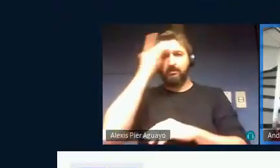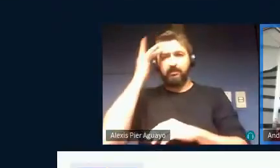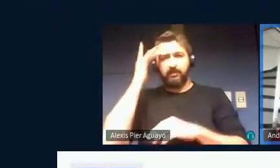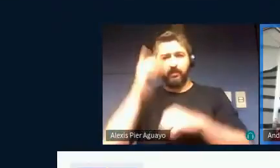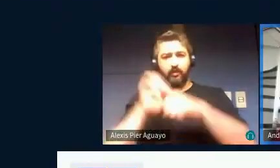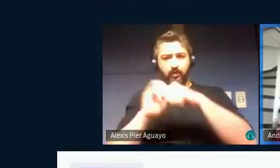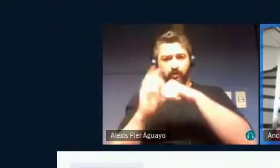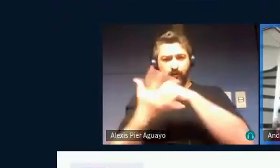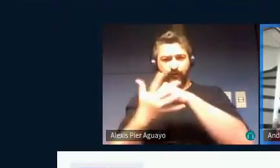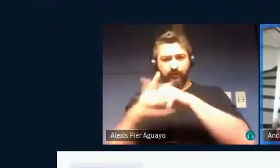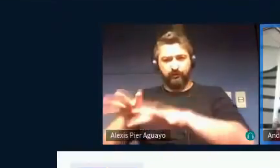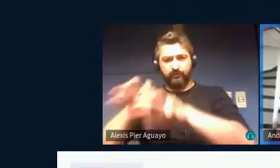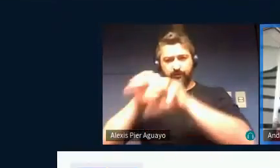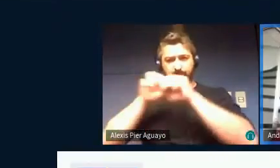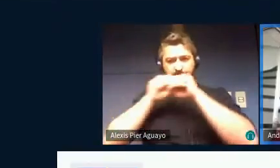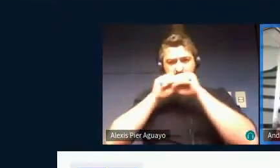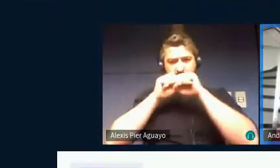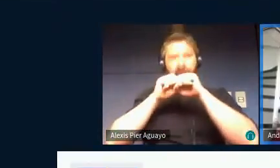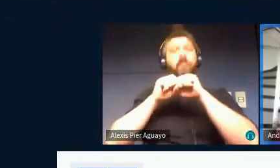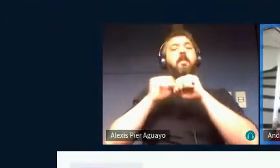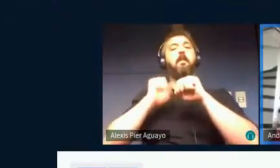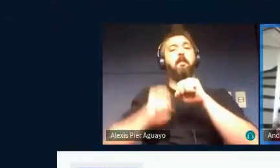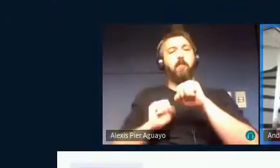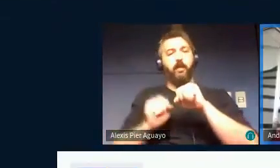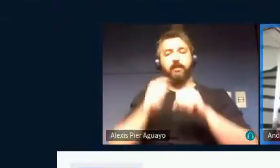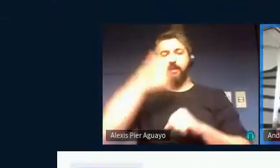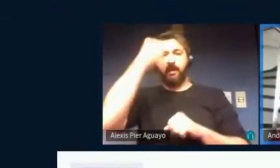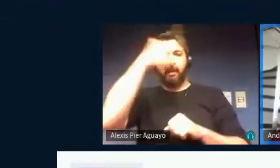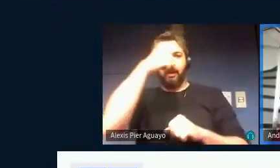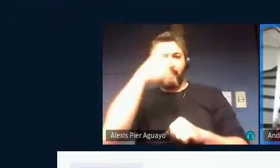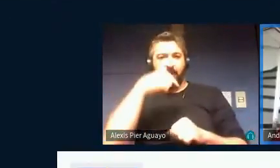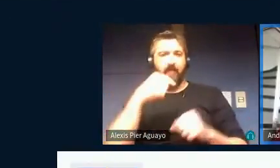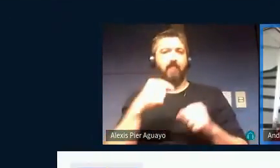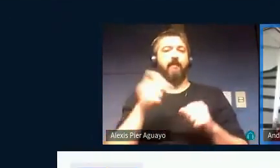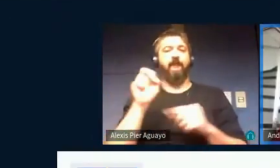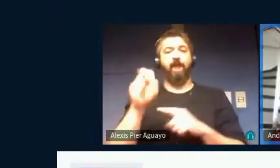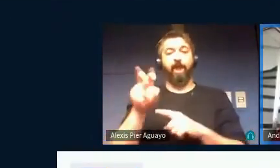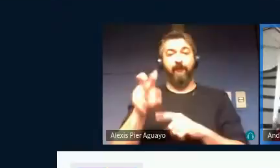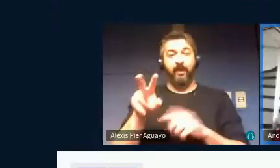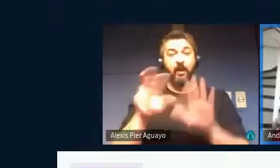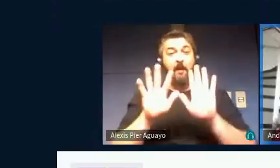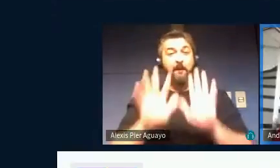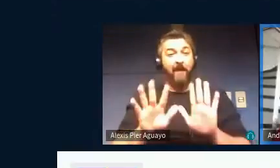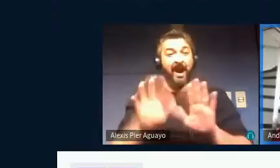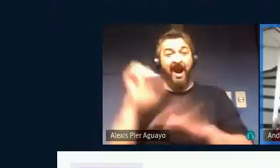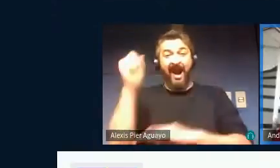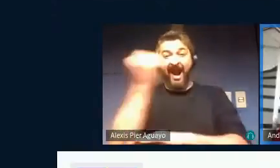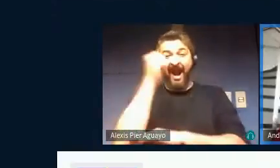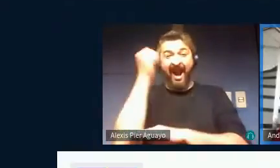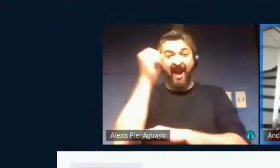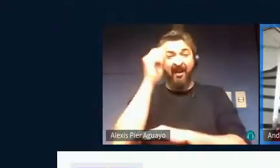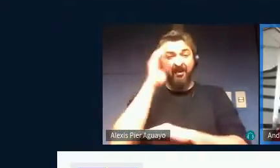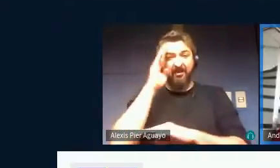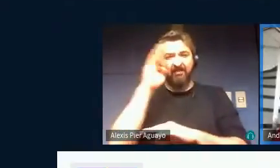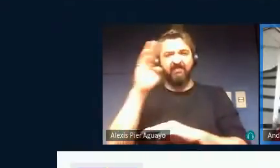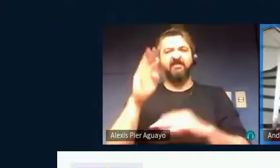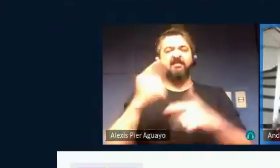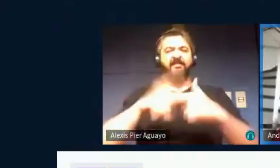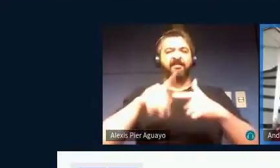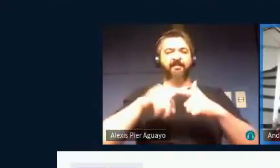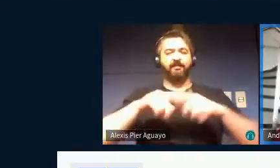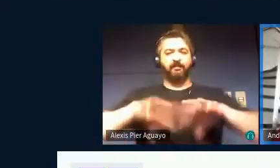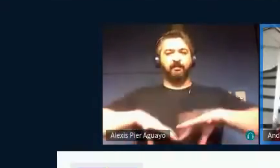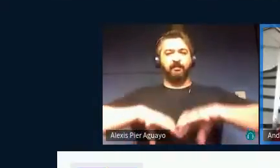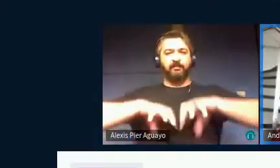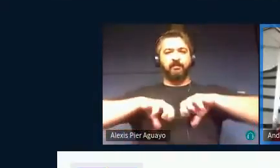Covid e manifestar outros sintomas de gripe ou sintomas gerais, mas a forma grave se manifesta por uma crise respiratória que necessita